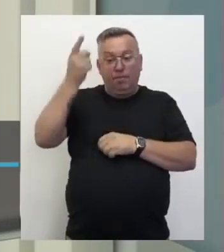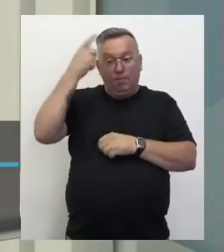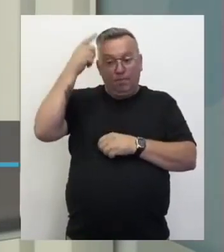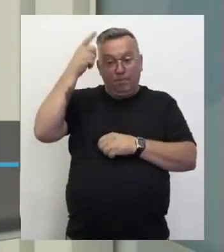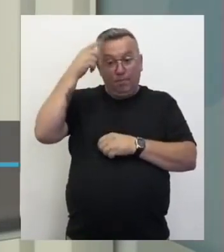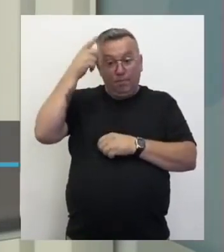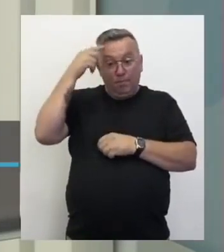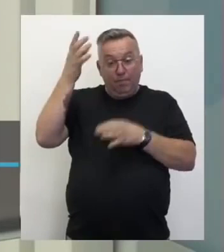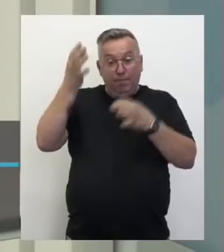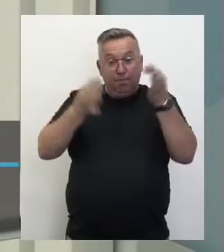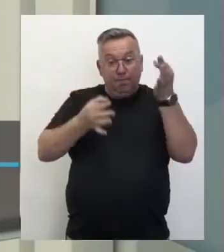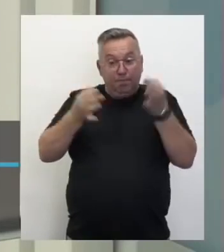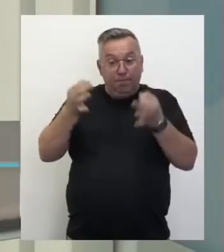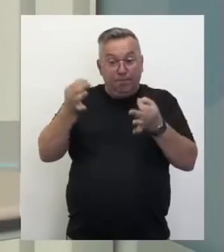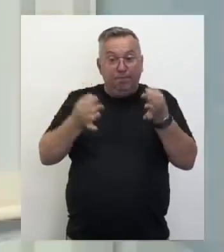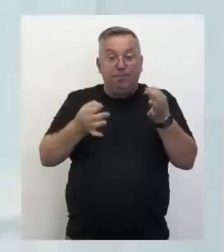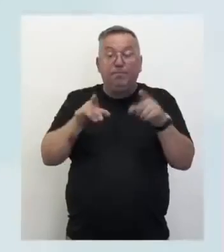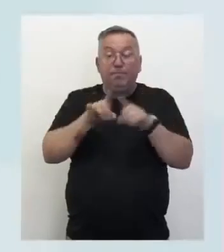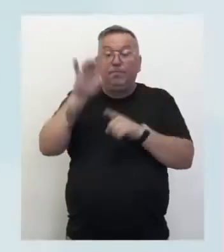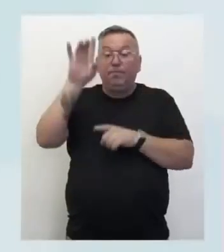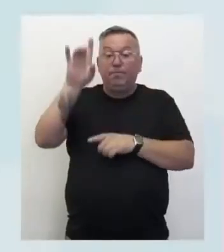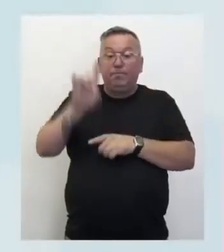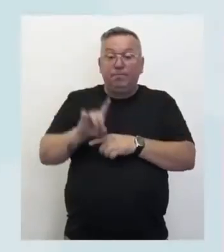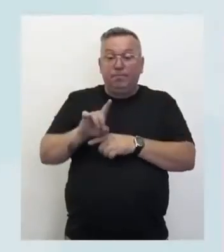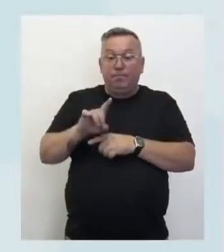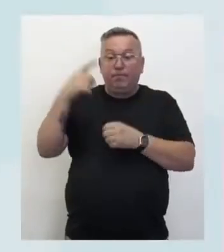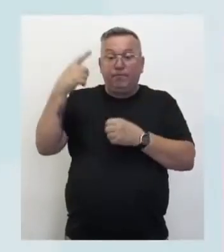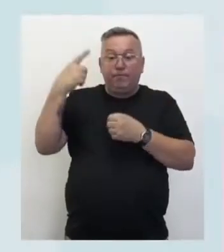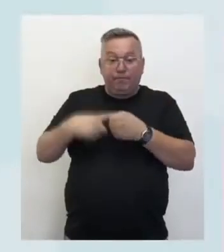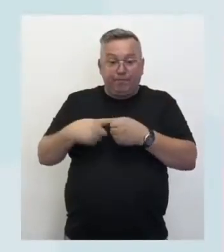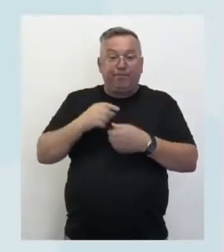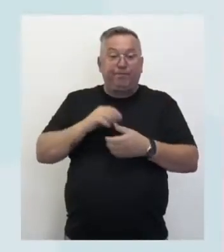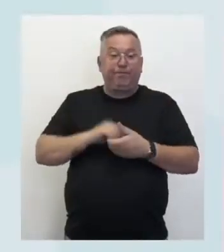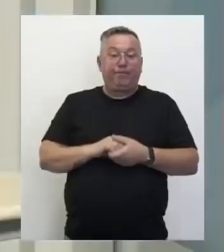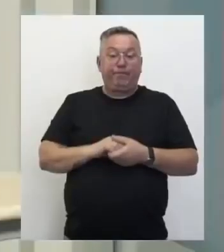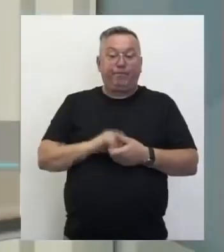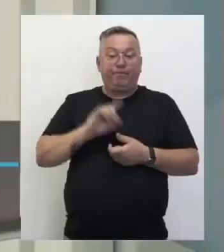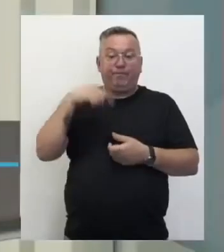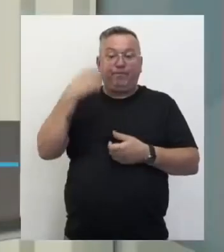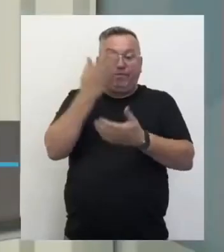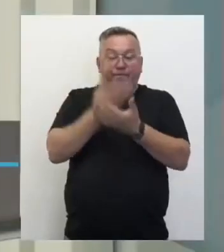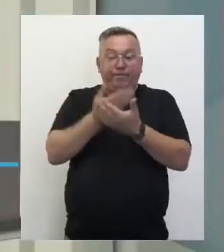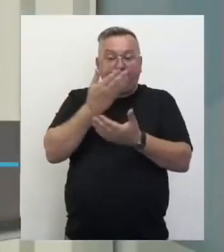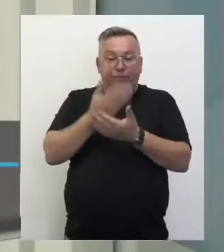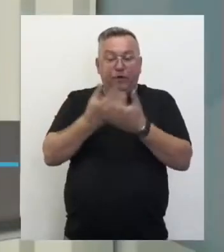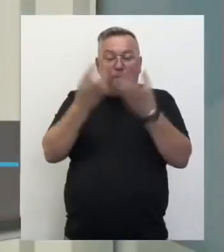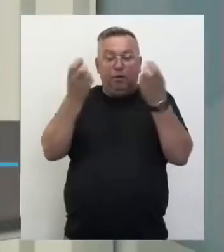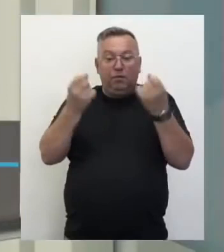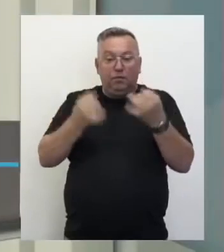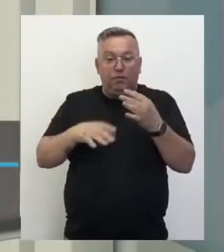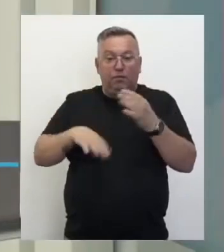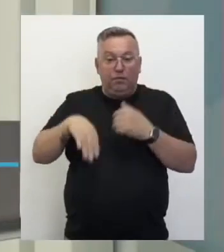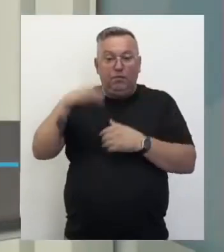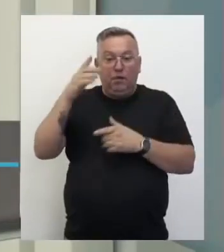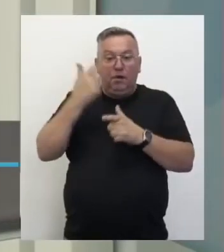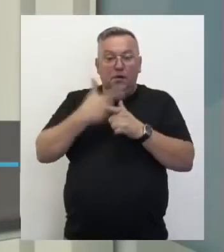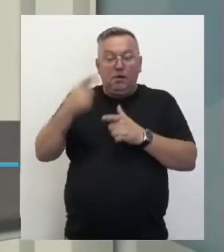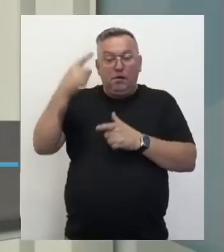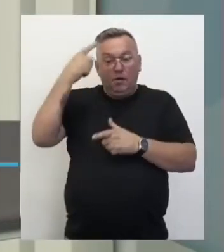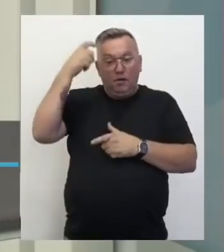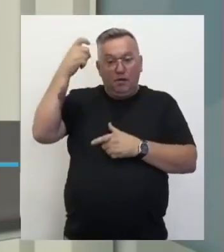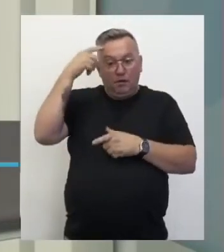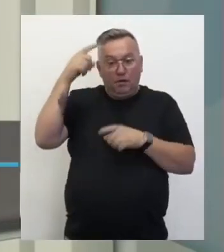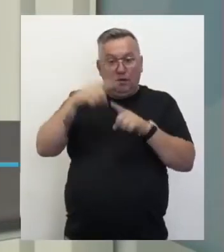questão da justiça e o direito à cidade. Isso na próxima aula a gente vai poder amadurecer um pouco mais essa